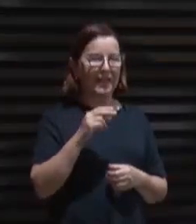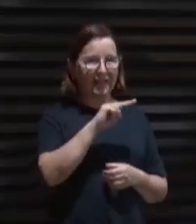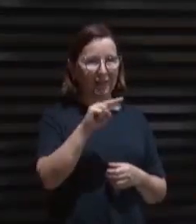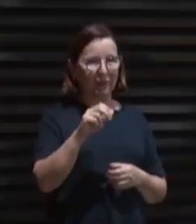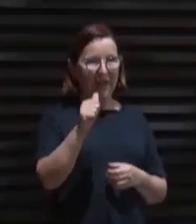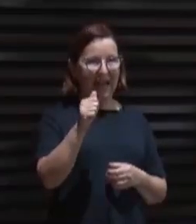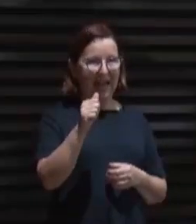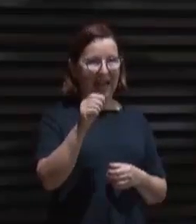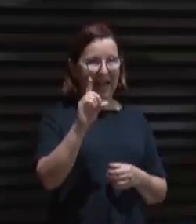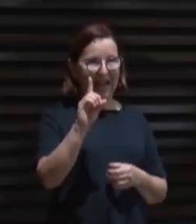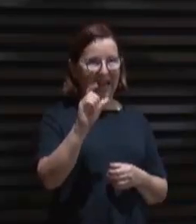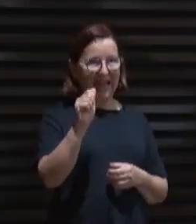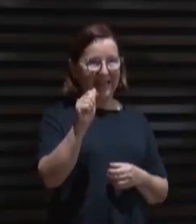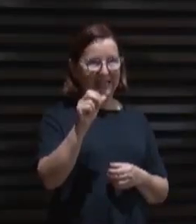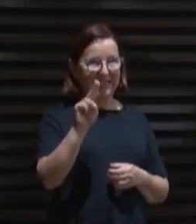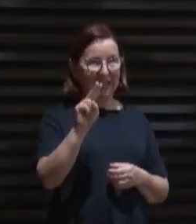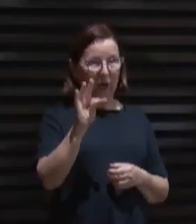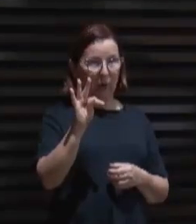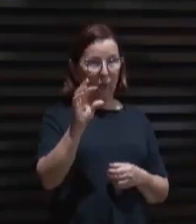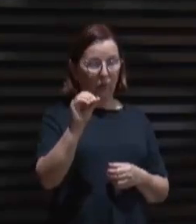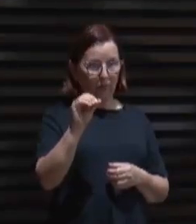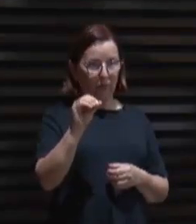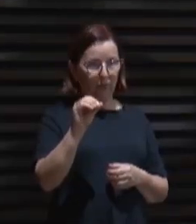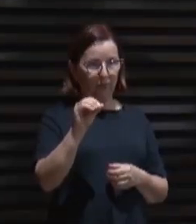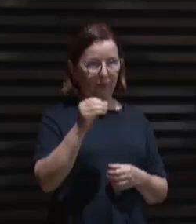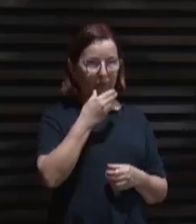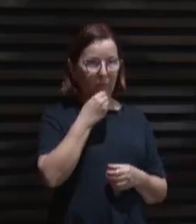hoje nós chamamos de ciência,